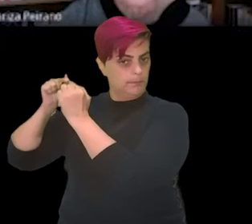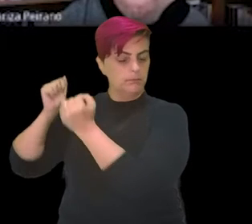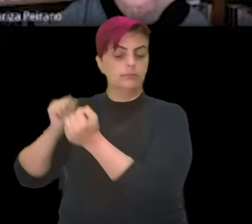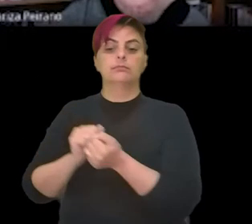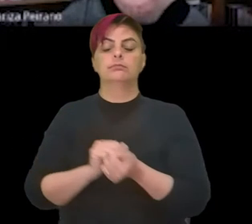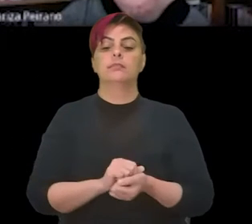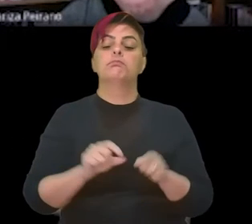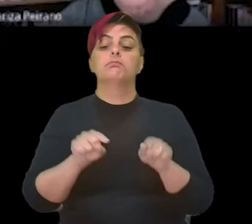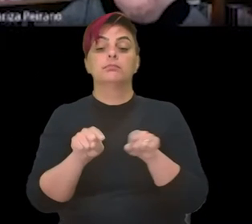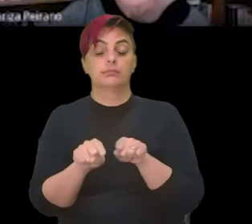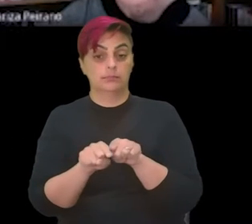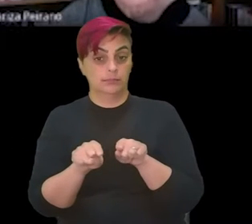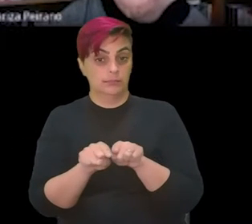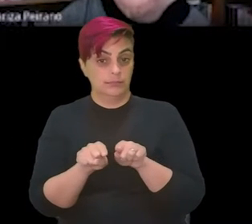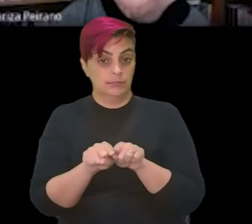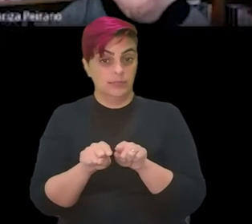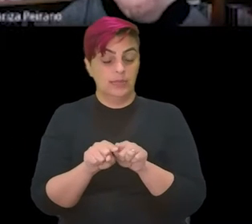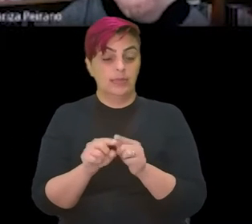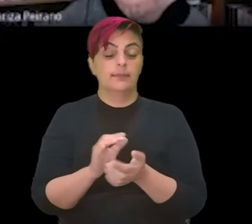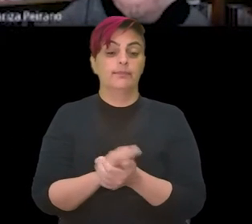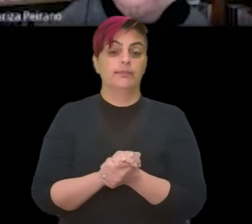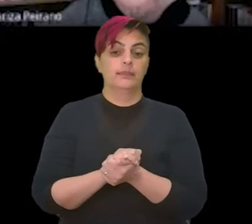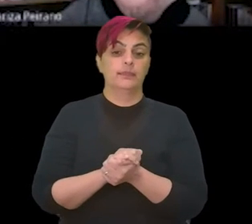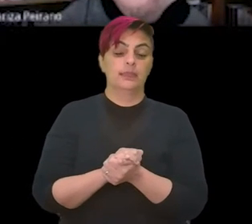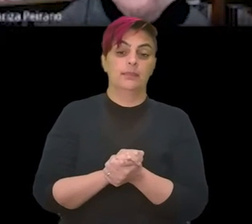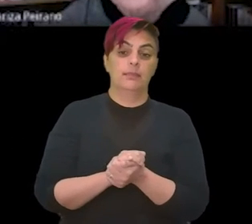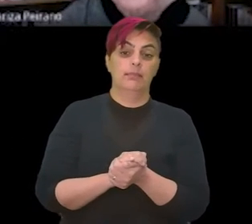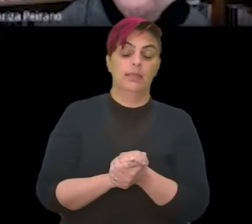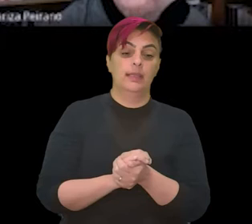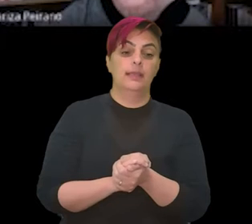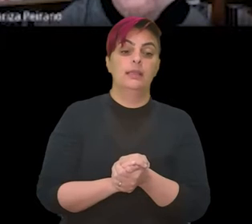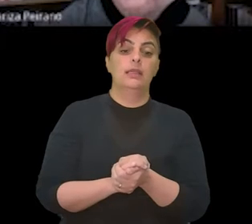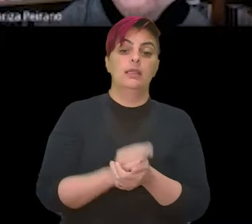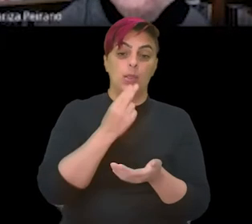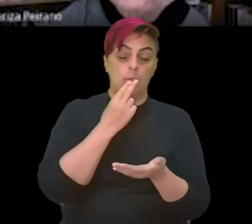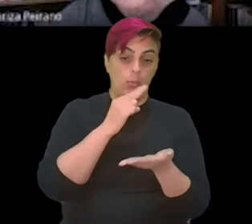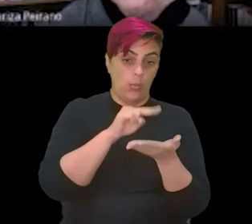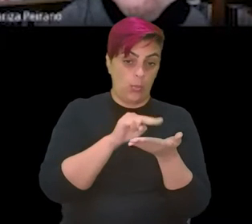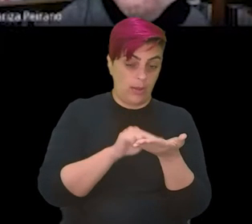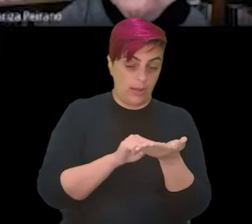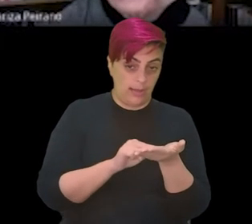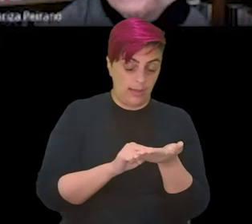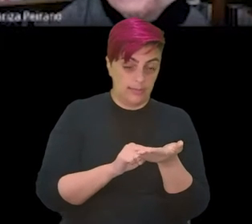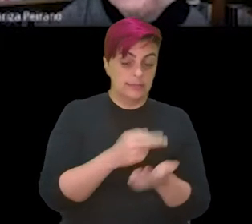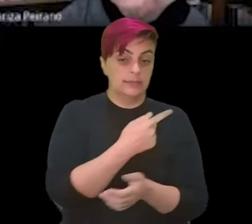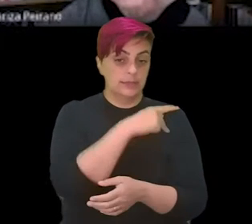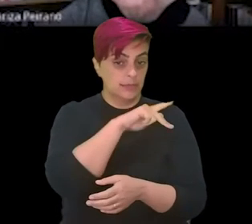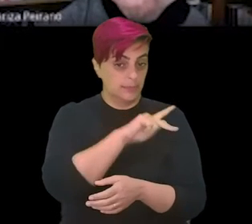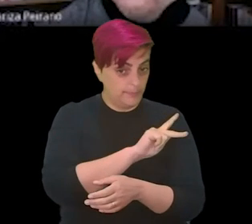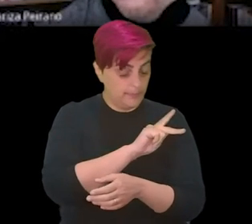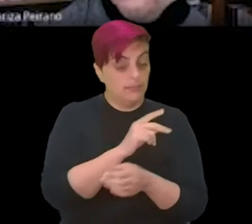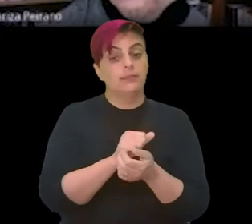mesmo procedimento foi adotado pela organizadora das cartas de Malinowski, a filha